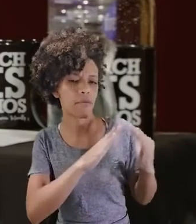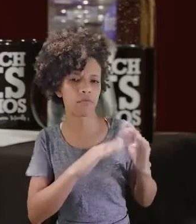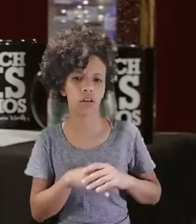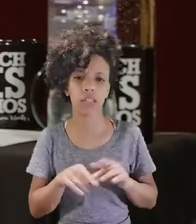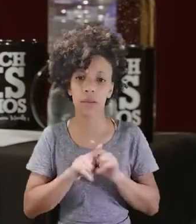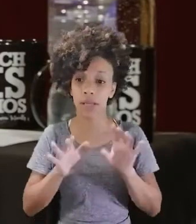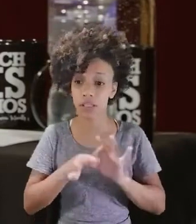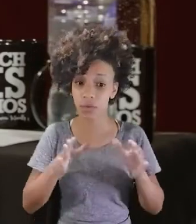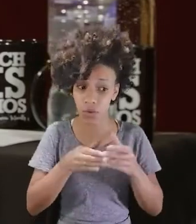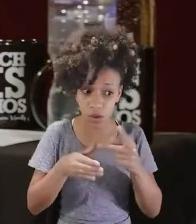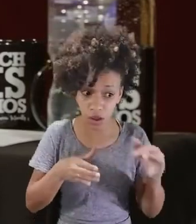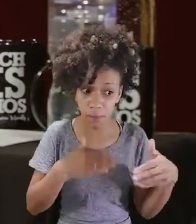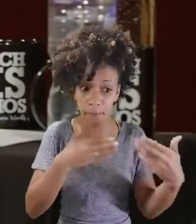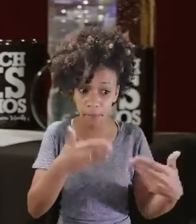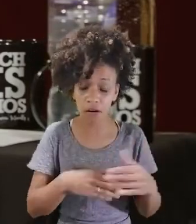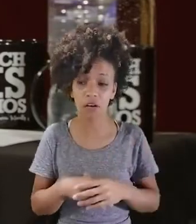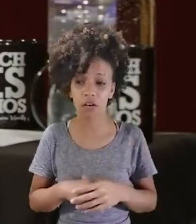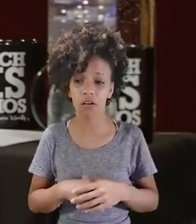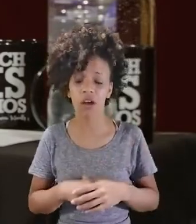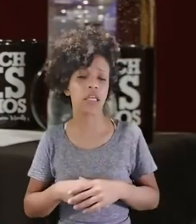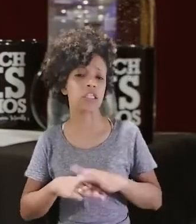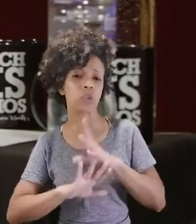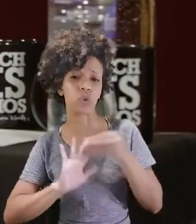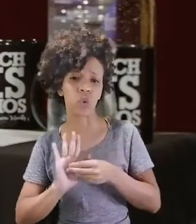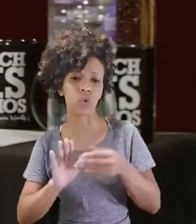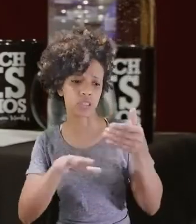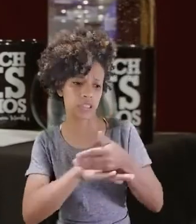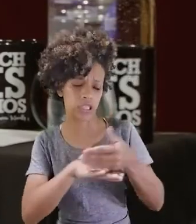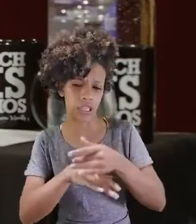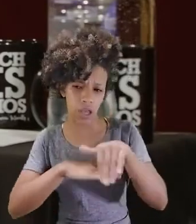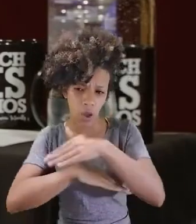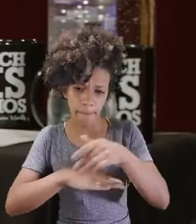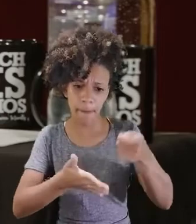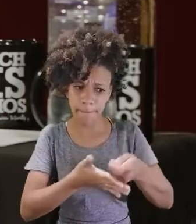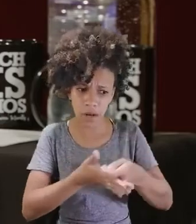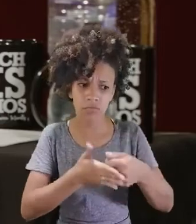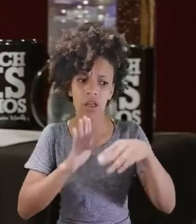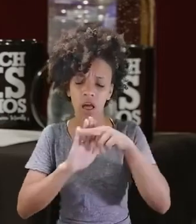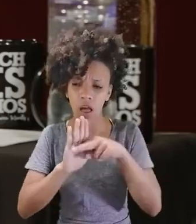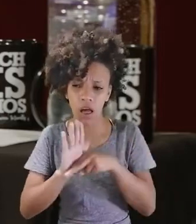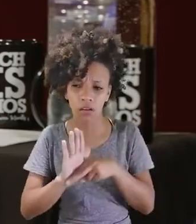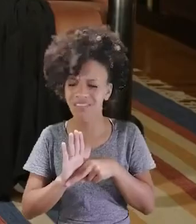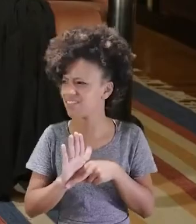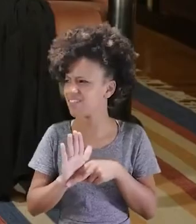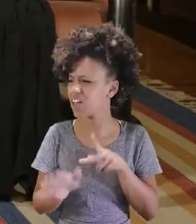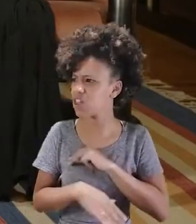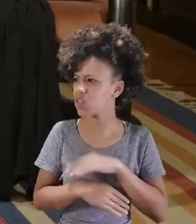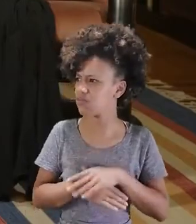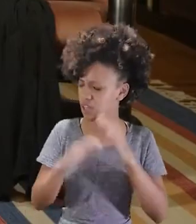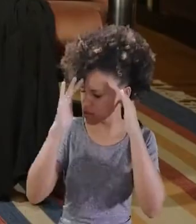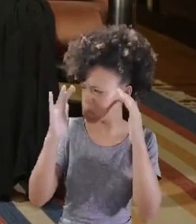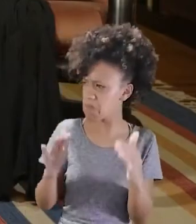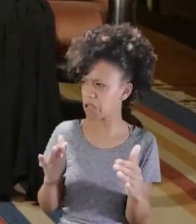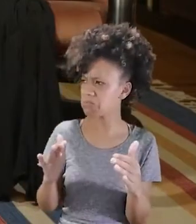está sempre a situação do comando baba o quinto todos os segredos que tiver na rua até mesmo obrigação ser estruturada ou não porém é uma